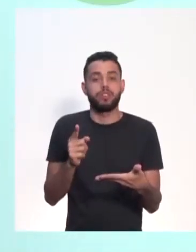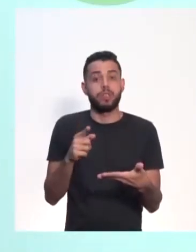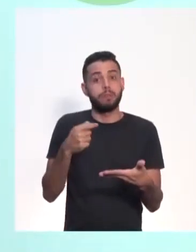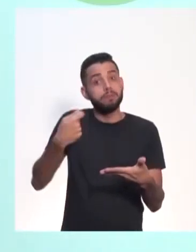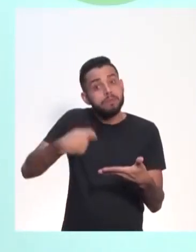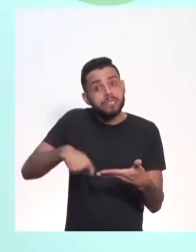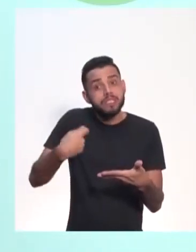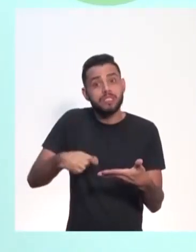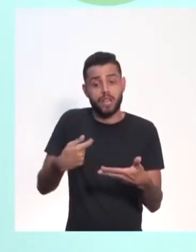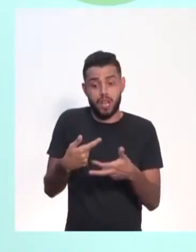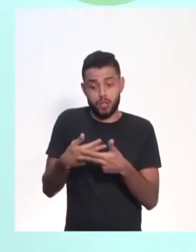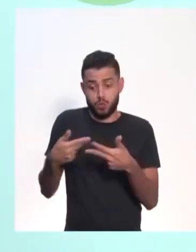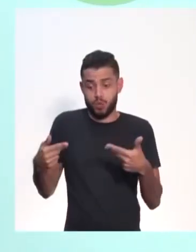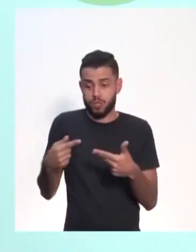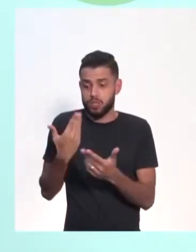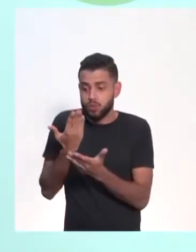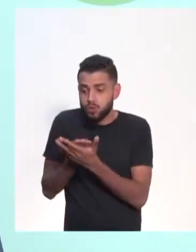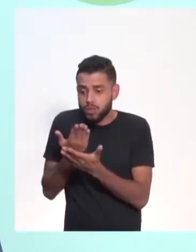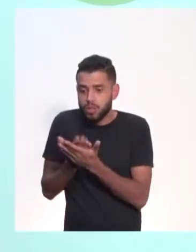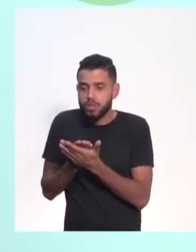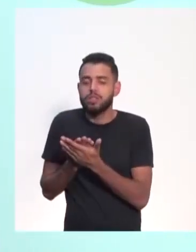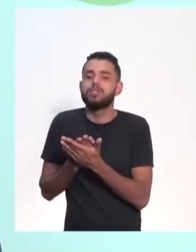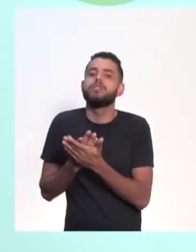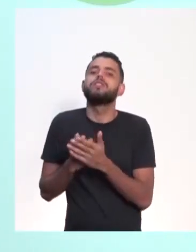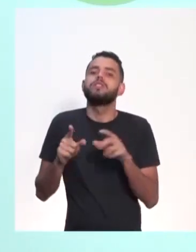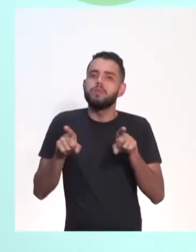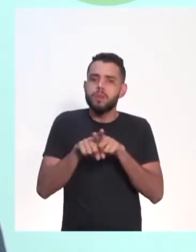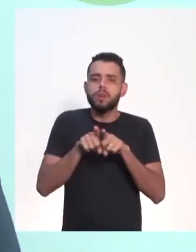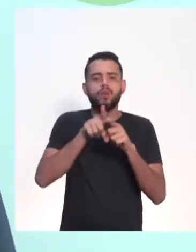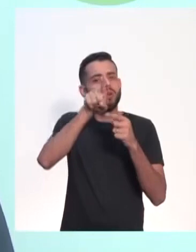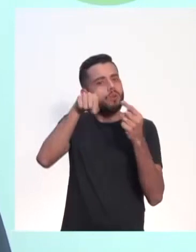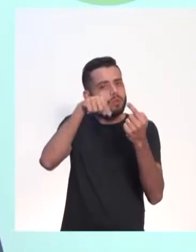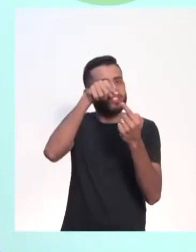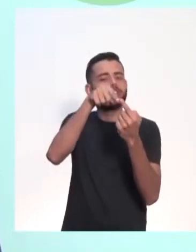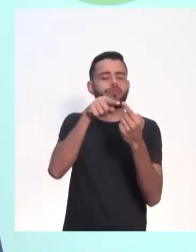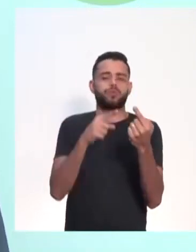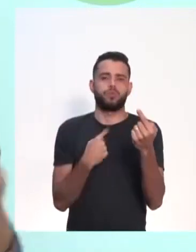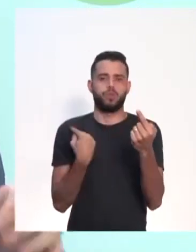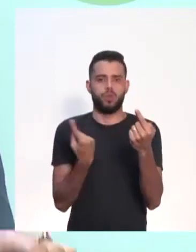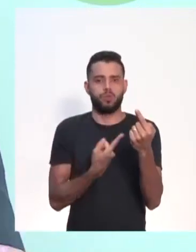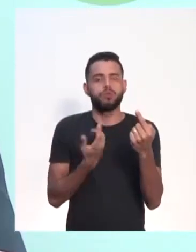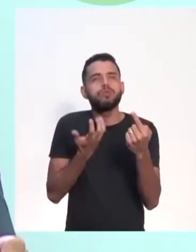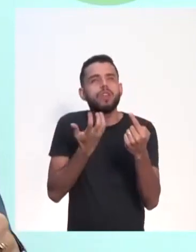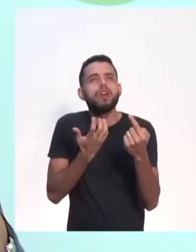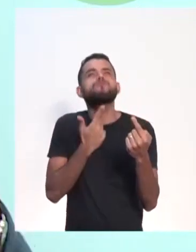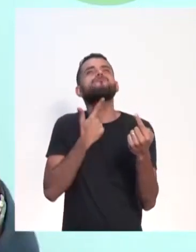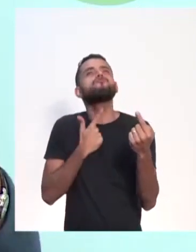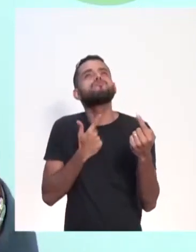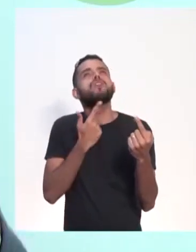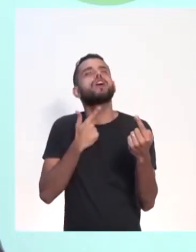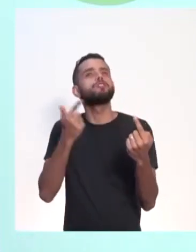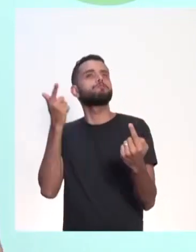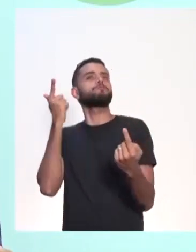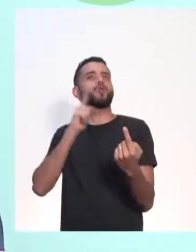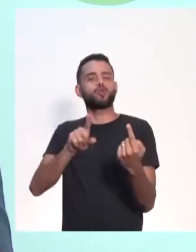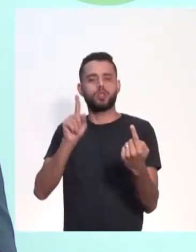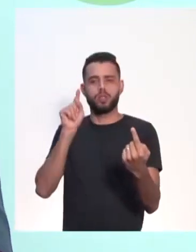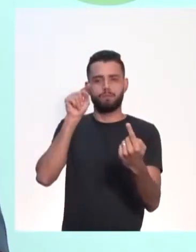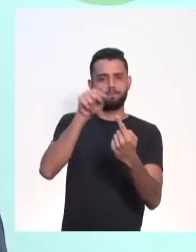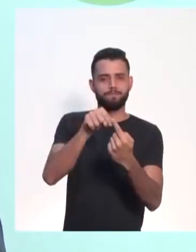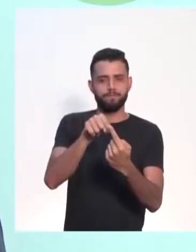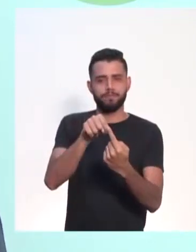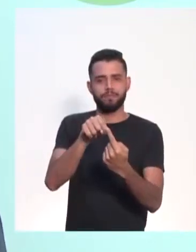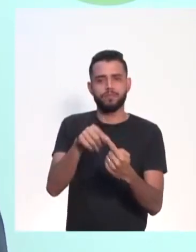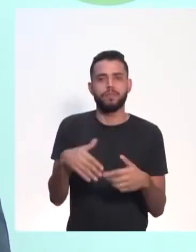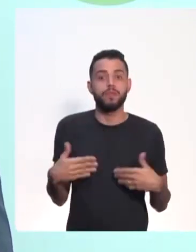está estudando com objetivos pessoais da gente, coisas que a gente gostaria de atingir. Quando a gente fala sobre isso, a gente